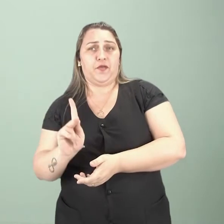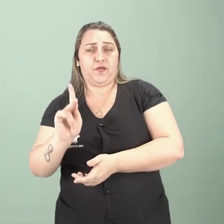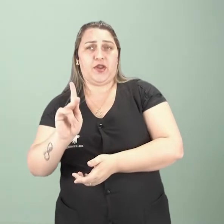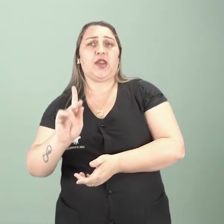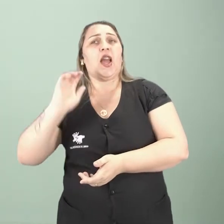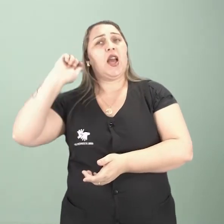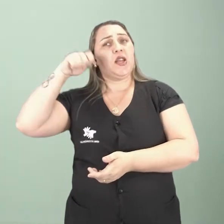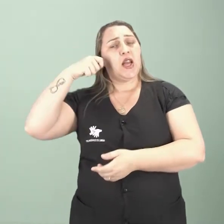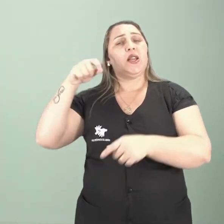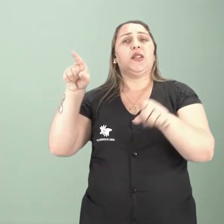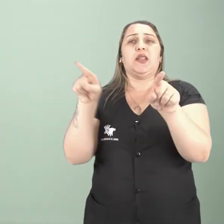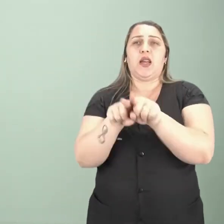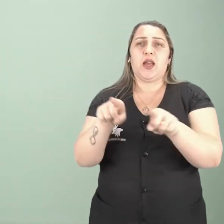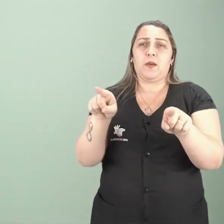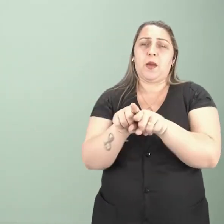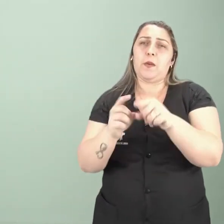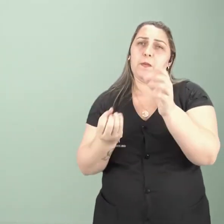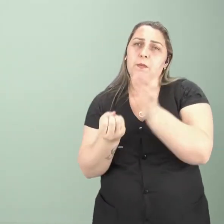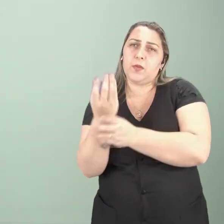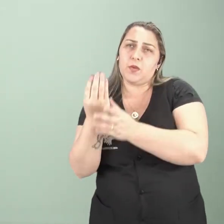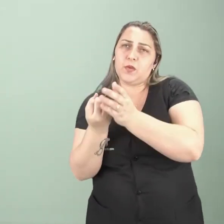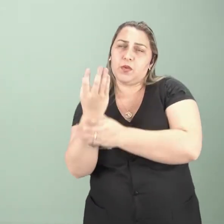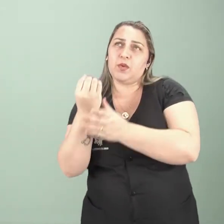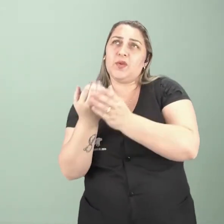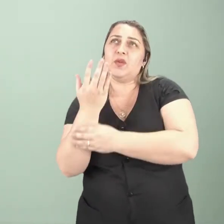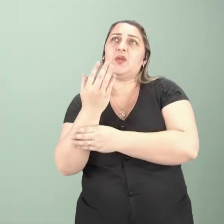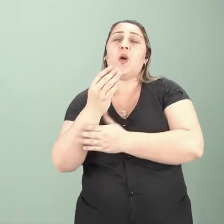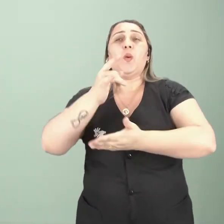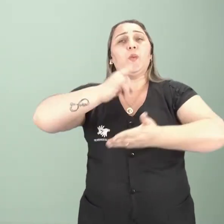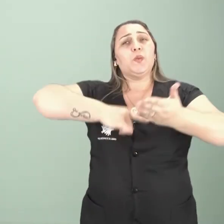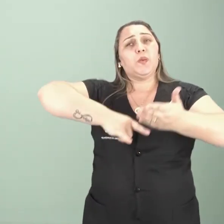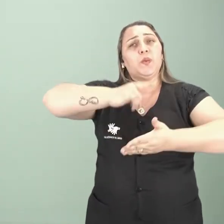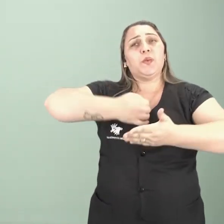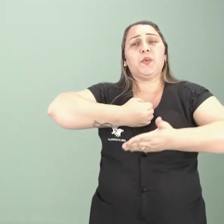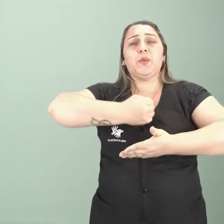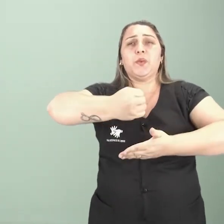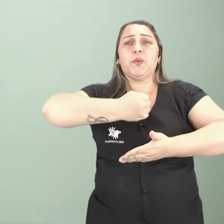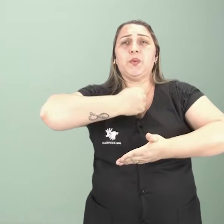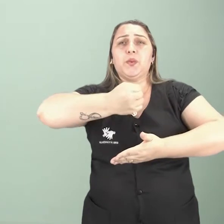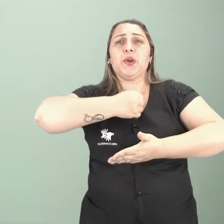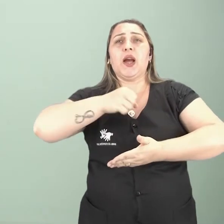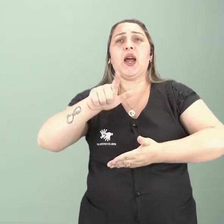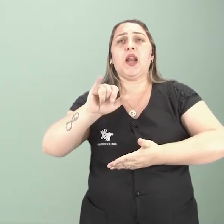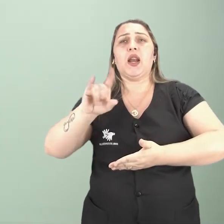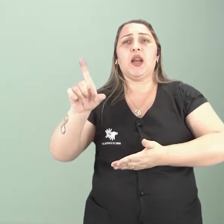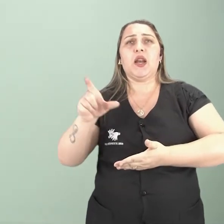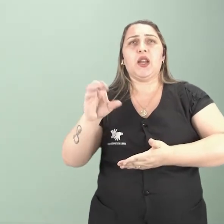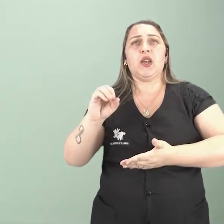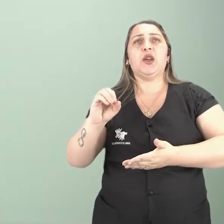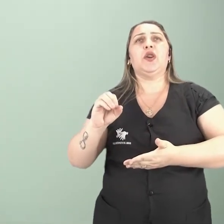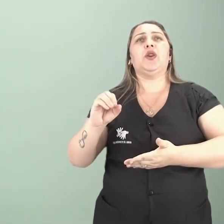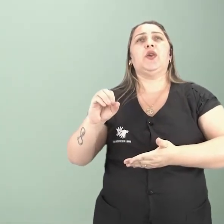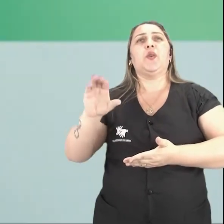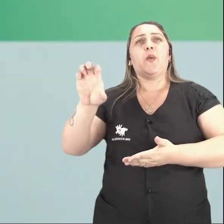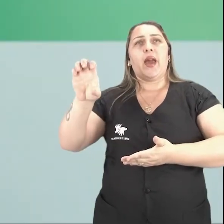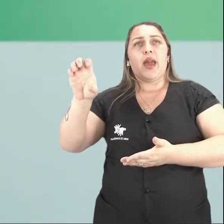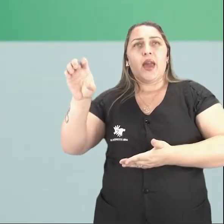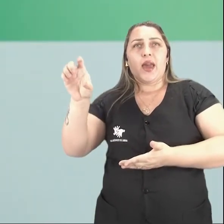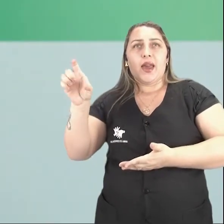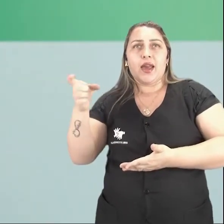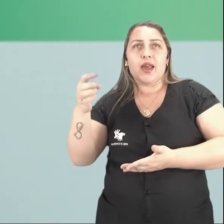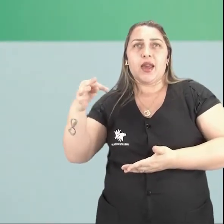ser artista, ele também produziu um grande documentário chamado Lixo Extraordinário, onde ele acompanha